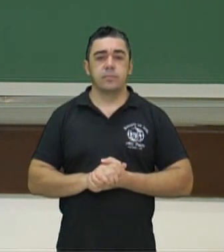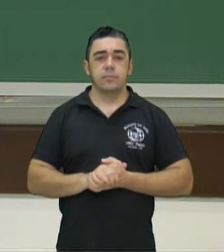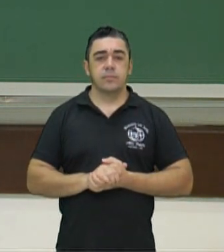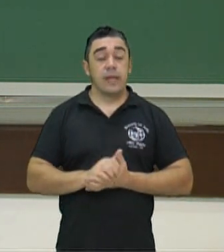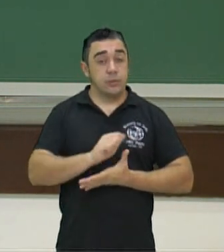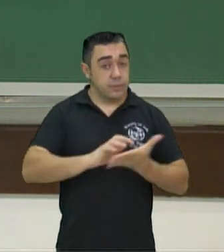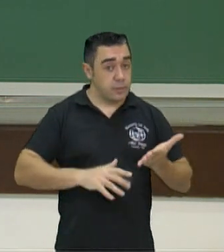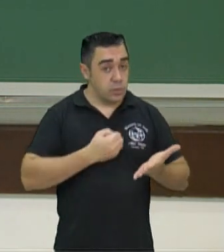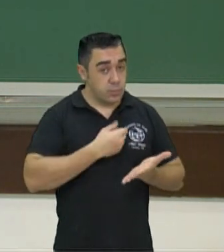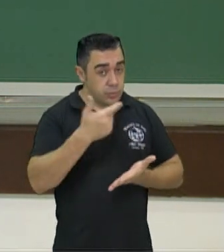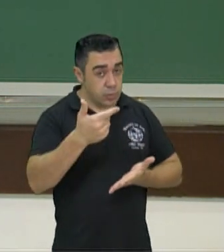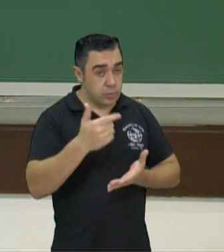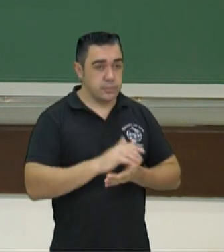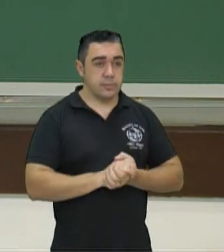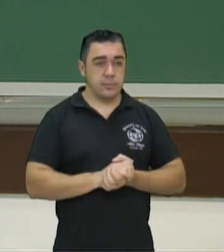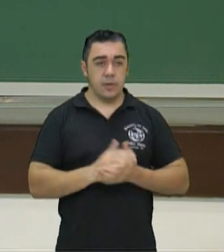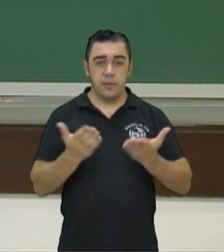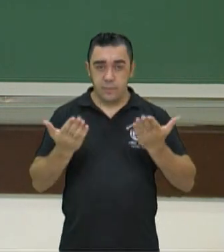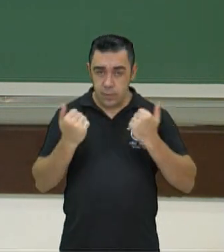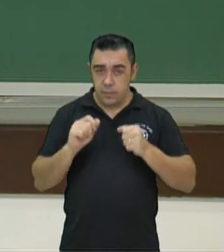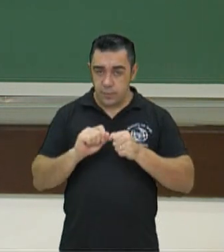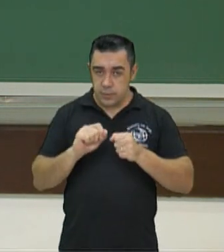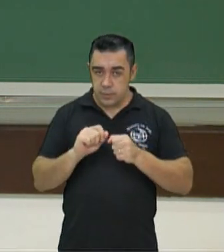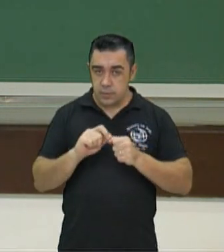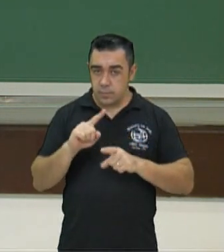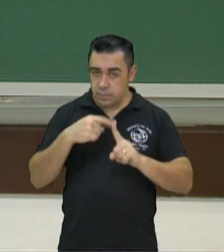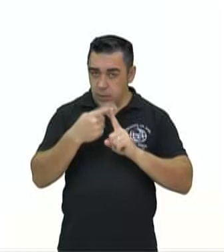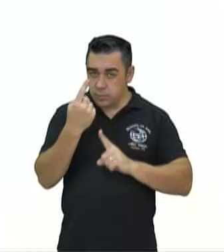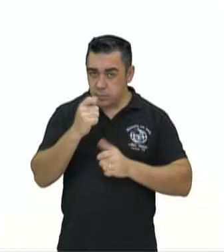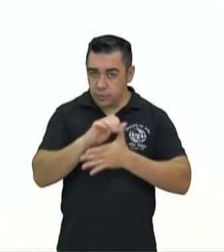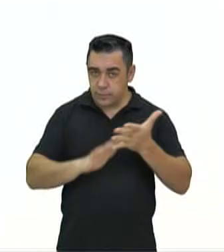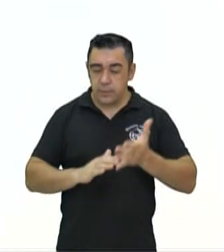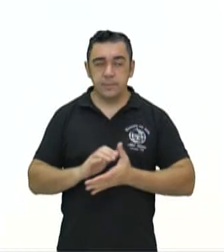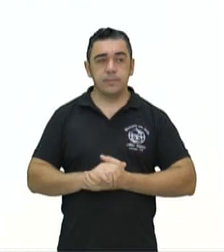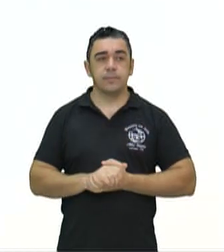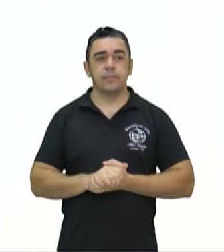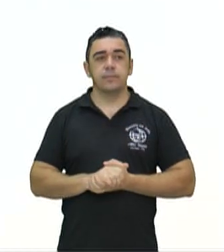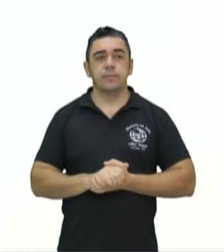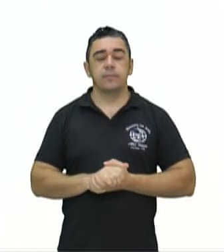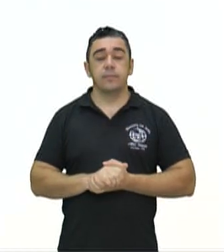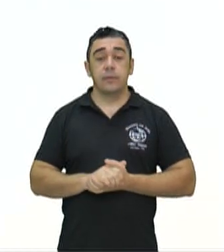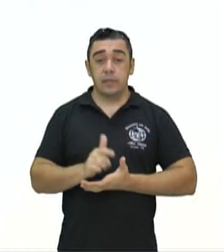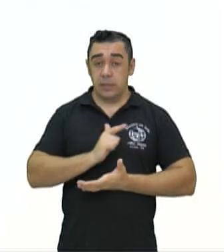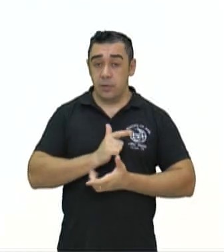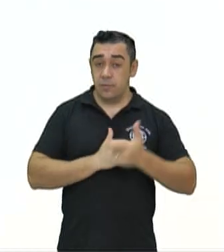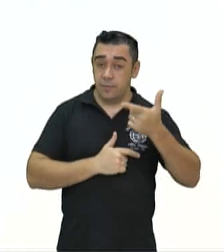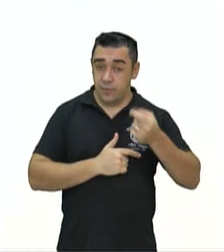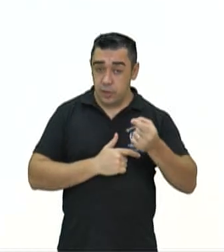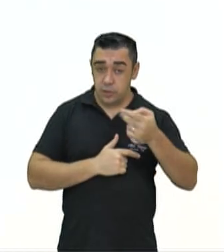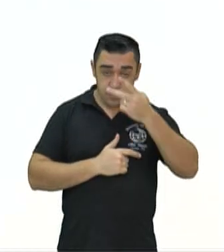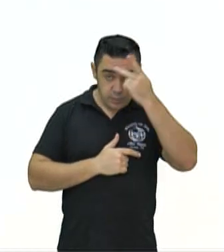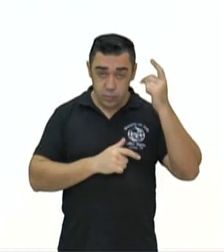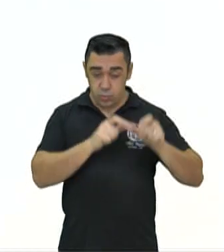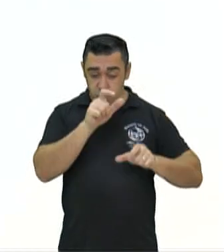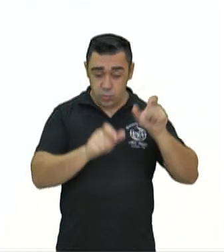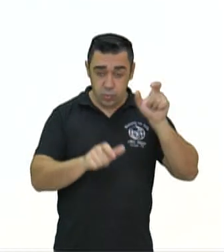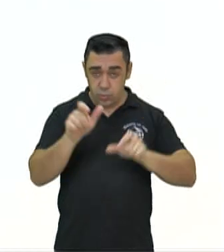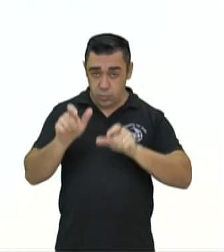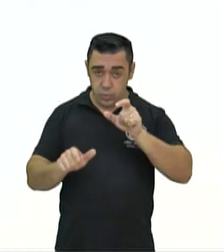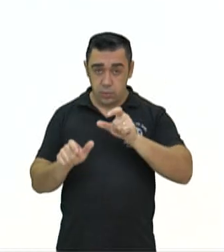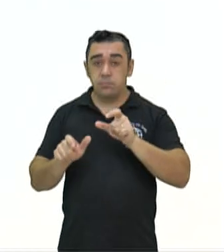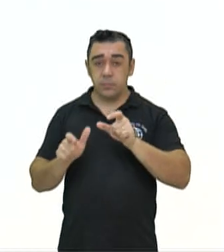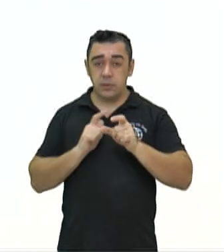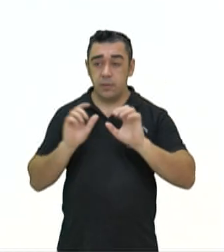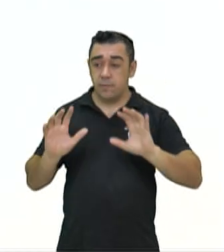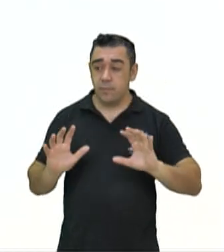Exercício 2. Então, vamos lá fazer mais um exercício? Quando 20 pessoas encontram-se em